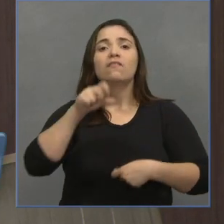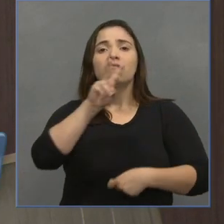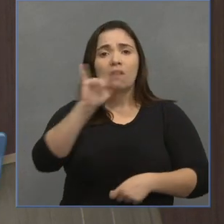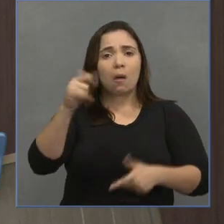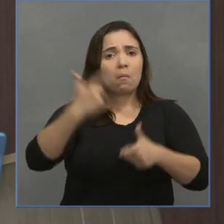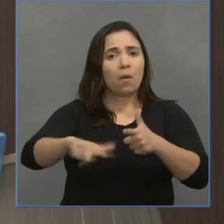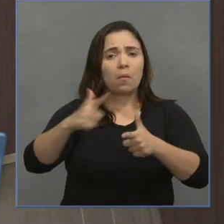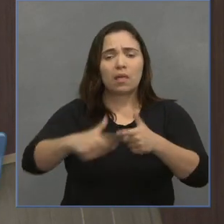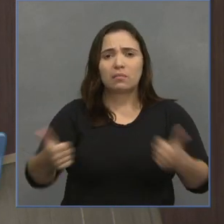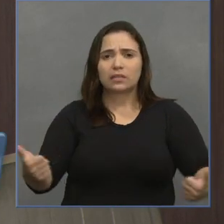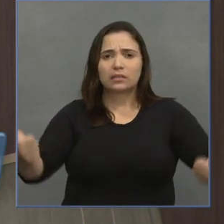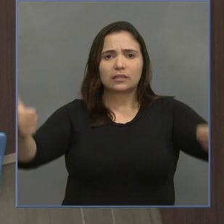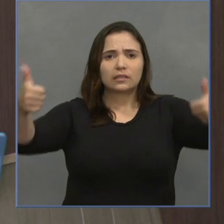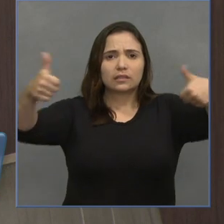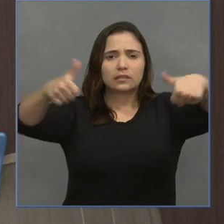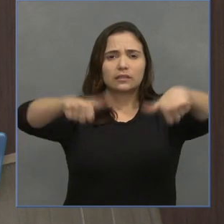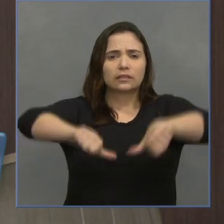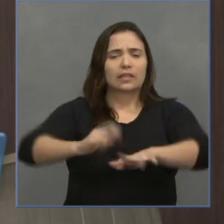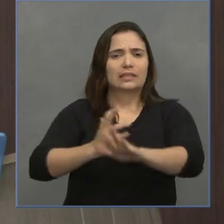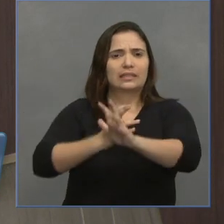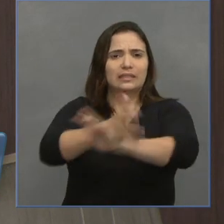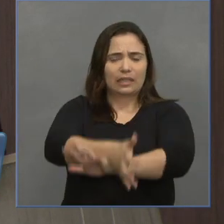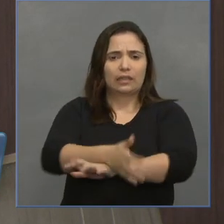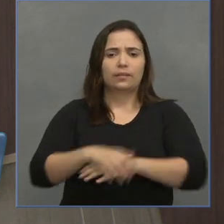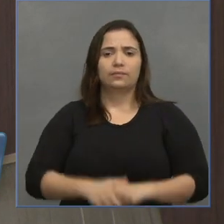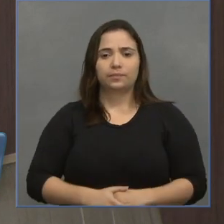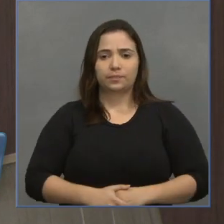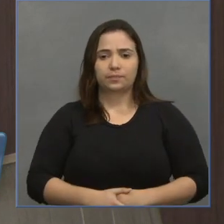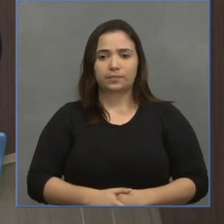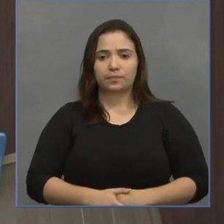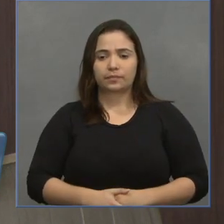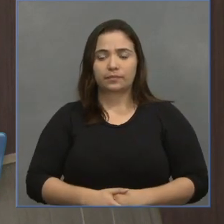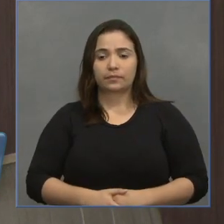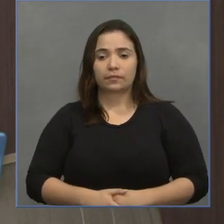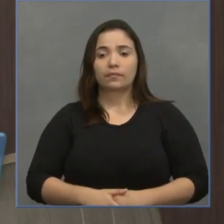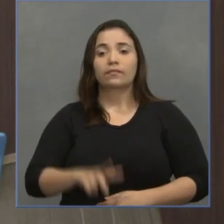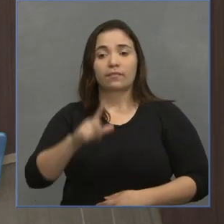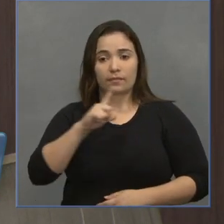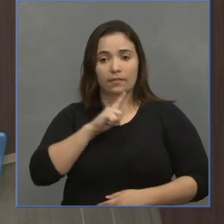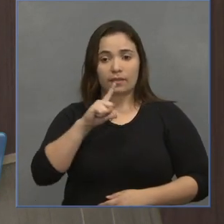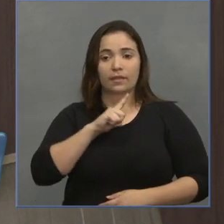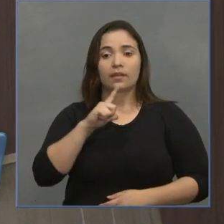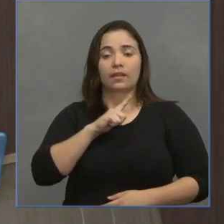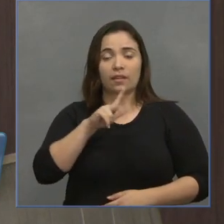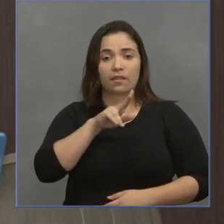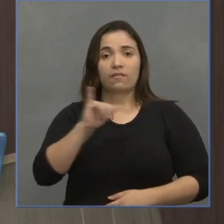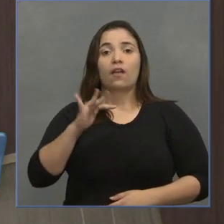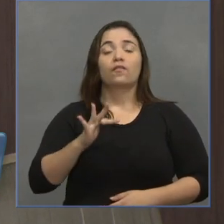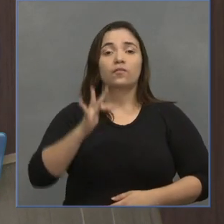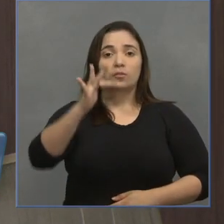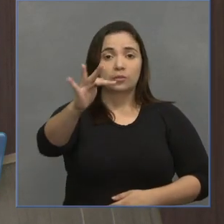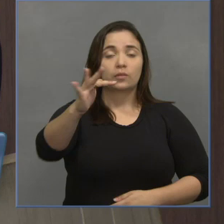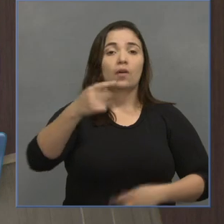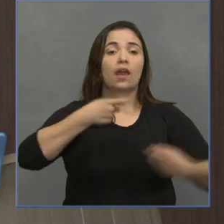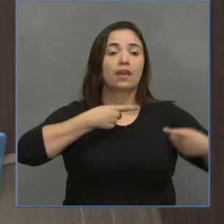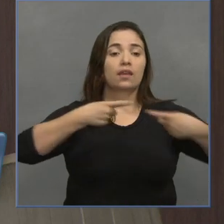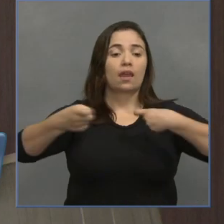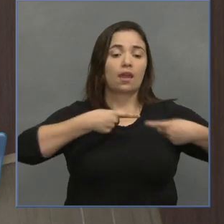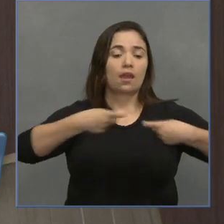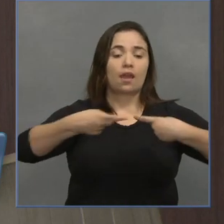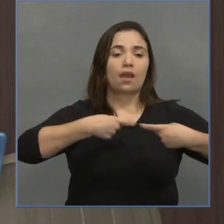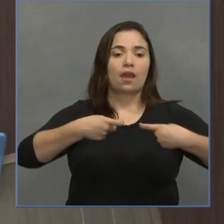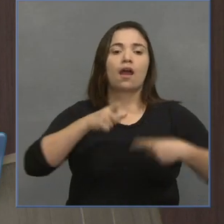que as que nós estamos vivendo hoje. Nós estamos no prenúncio de uma guerra pela água, que já existe.